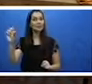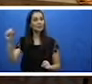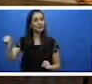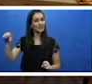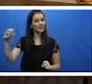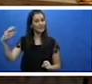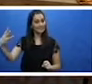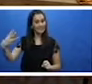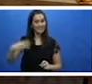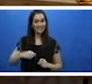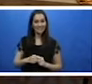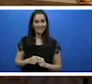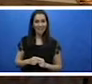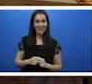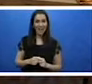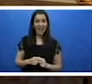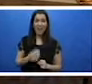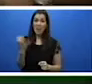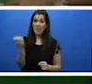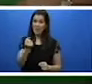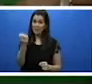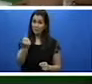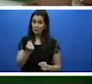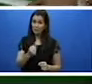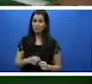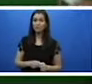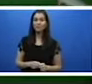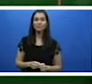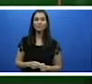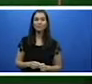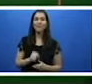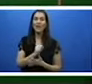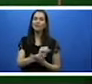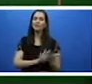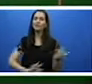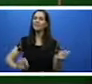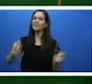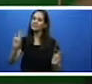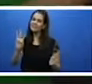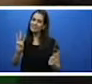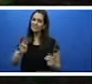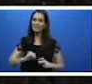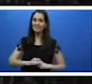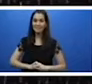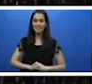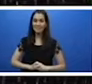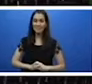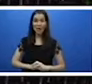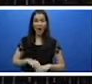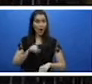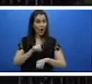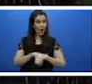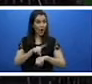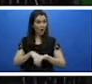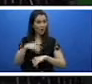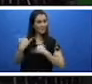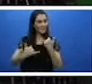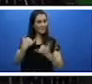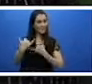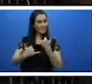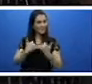A produção de leite e a atividade 3, página 294. Hora de jogar, vai ser uma